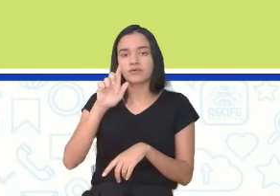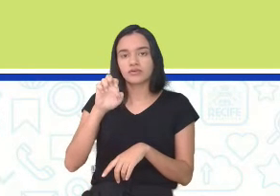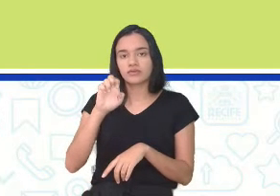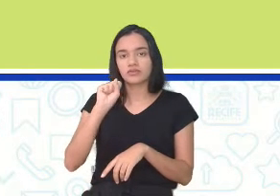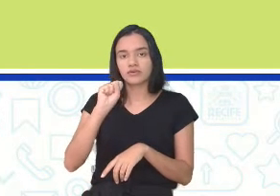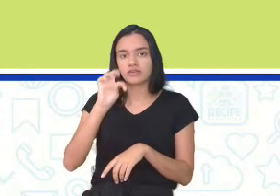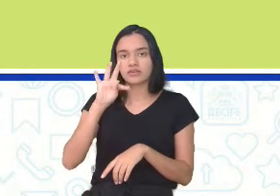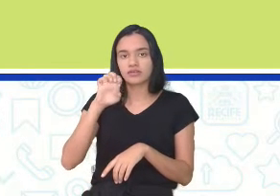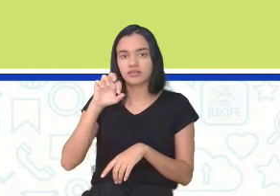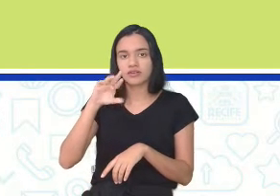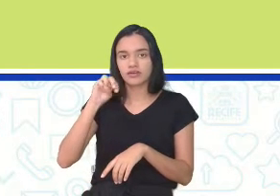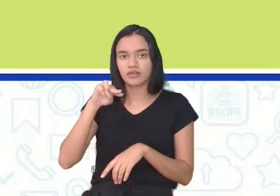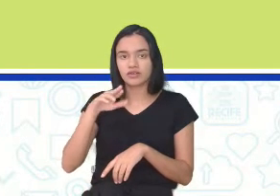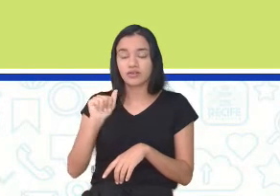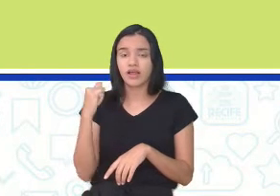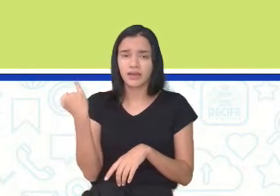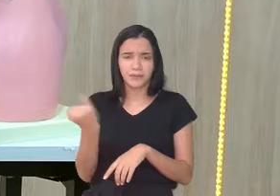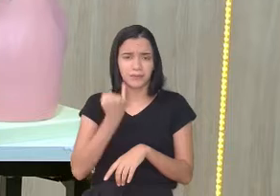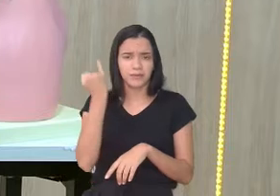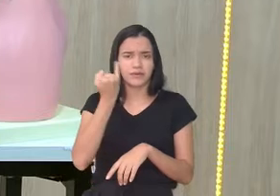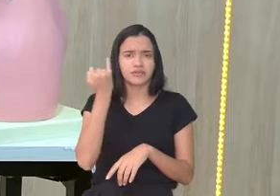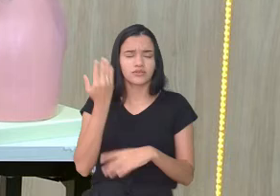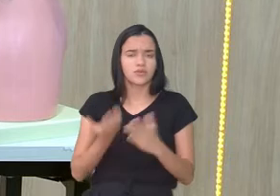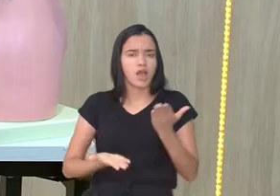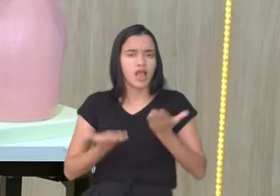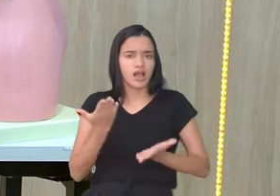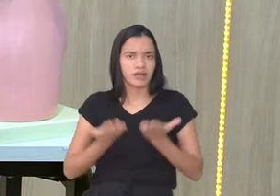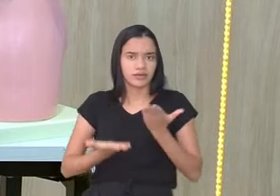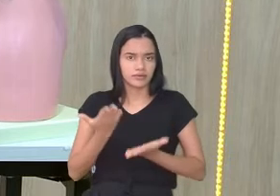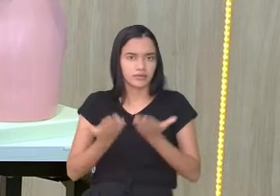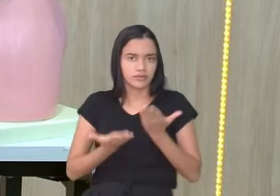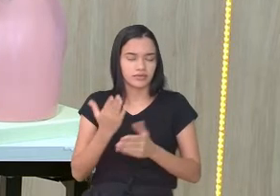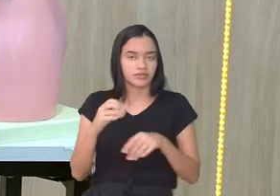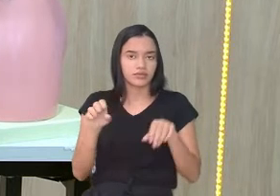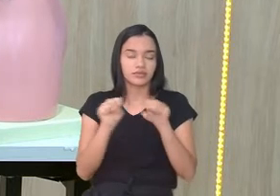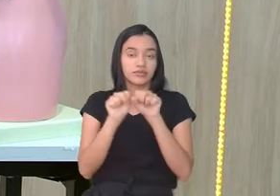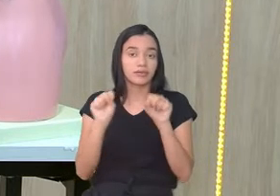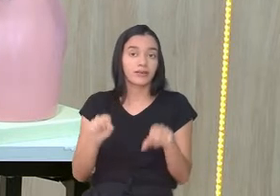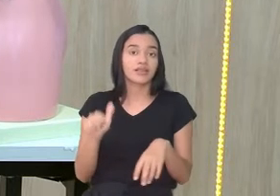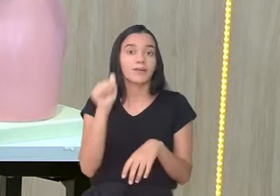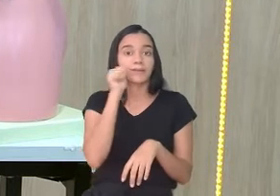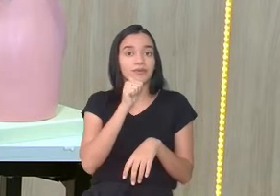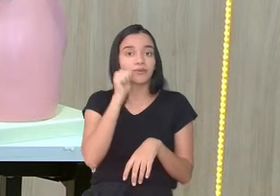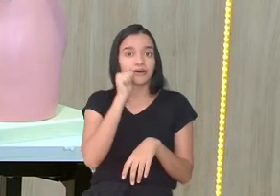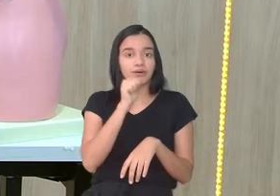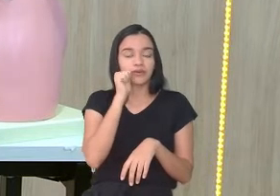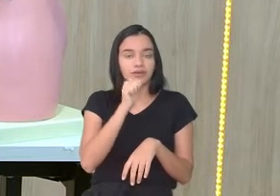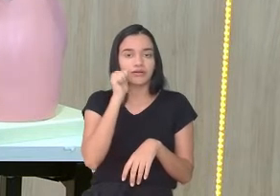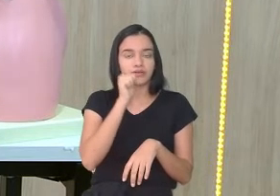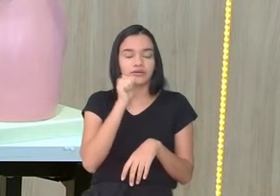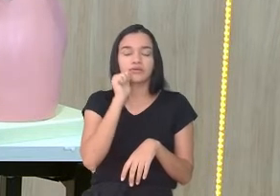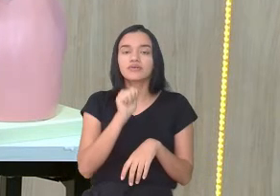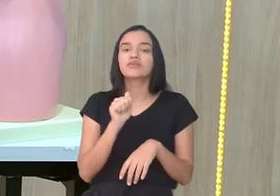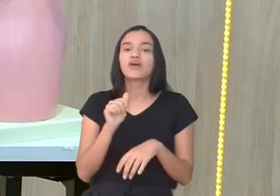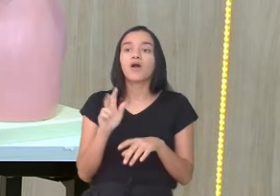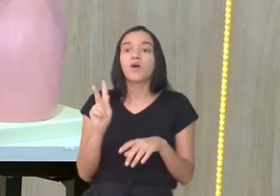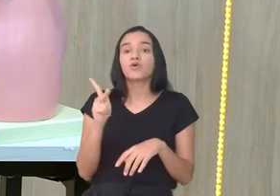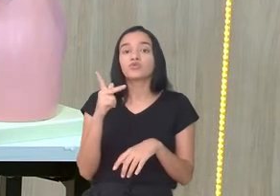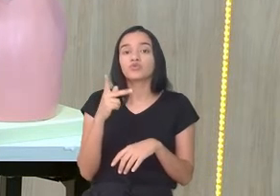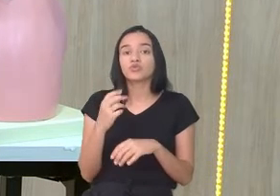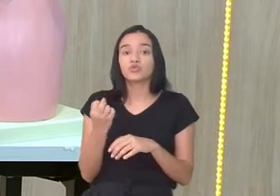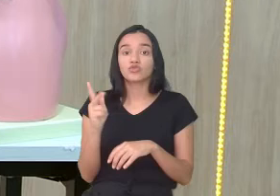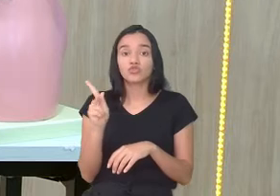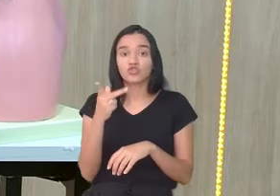na vida da mulher, todo o equilíbrio do sistema da mulher, esses hormônios aí.